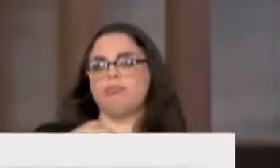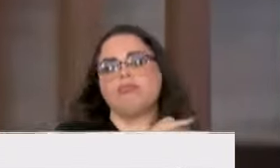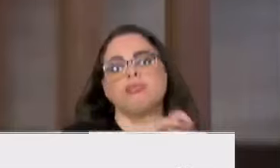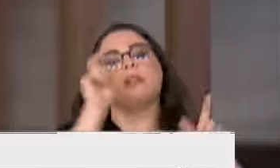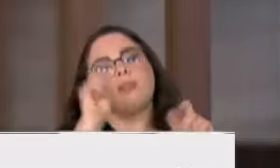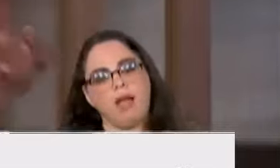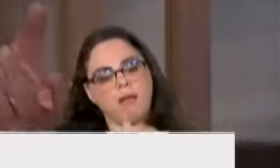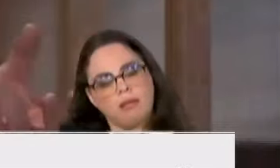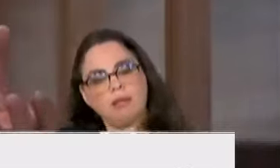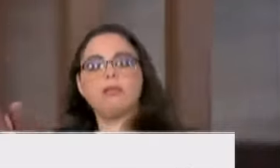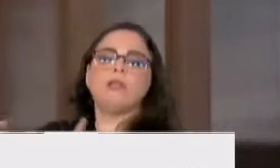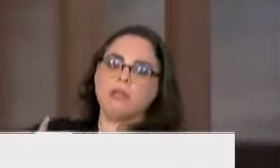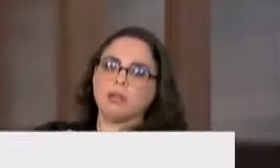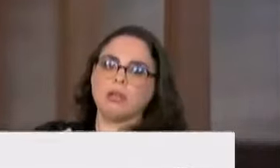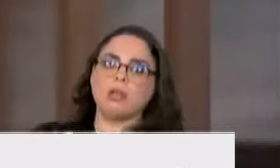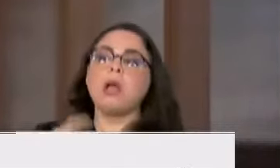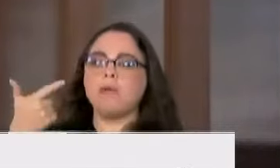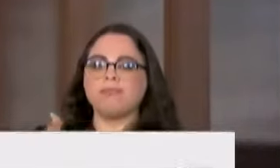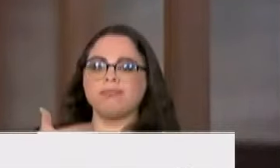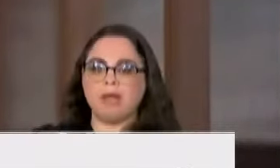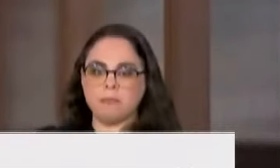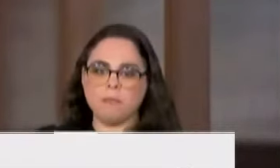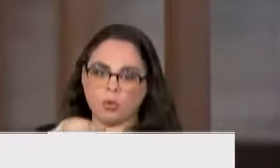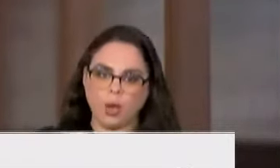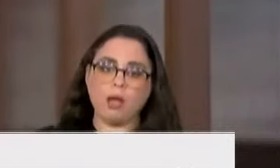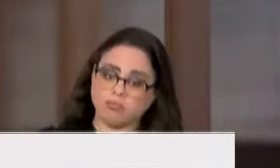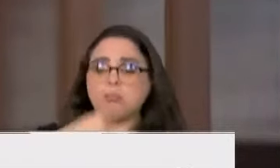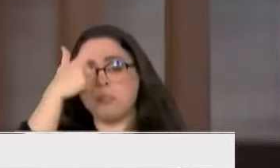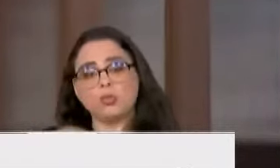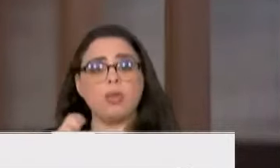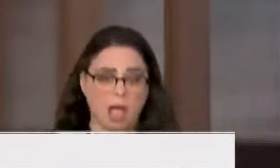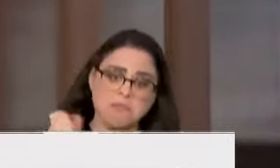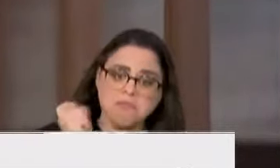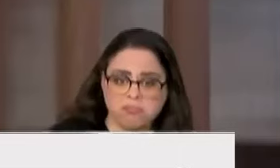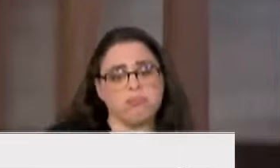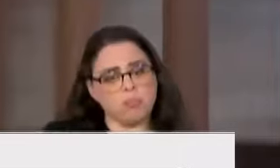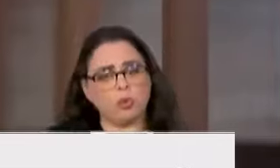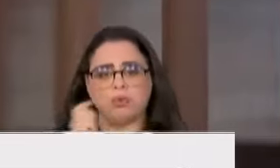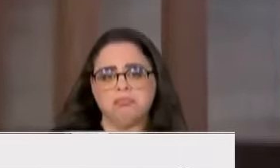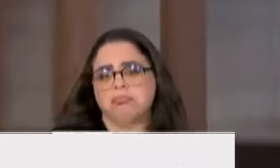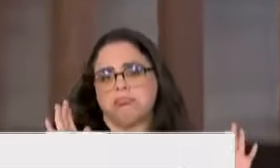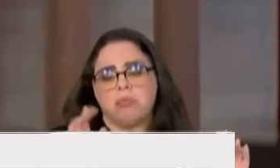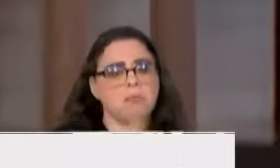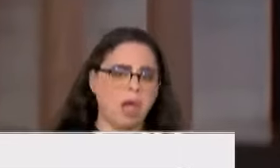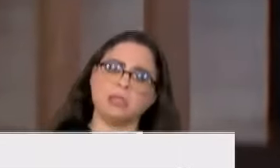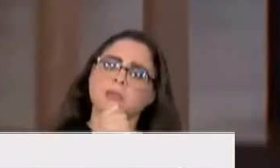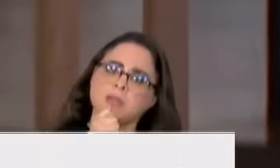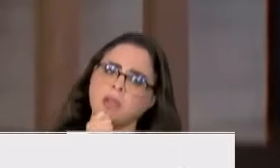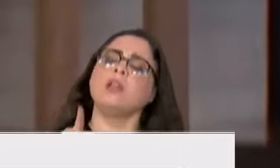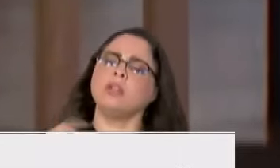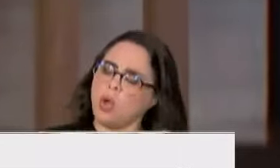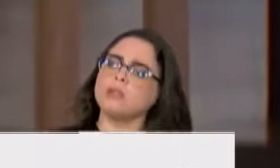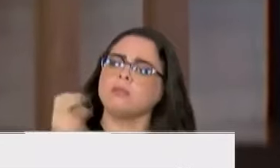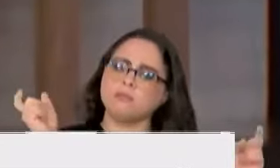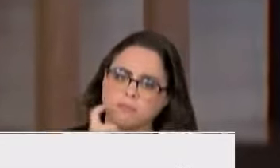de Beirute até, por exemplo, o reabastecimento em Lisboa e daí seguiriam por meios próprios. Mas, evidentemente, que temos a preocupação